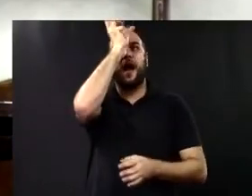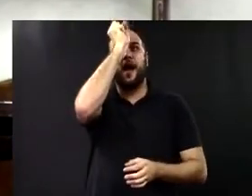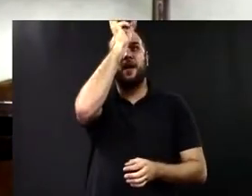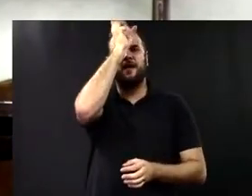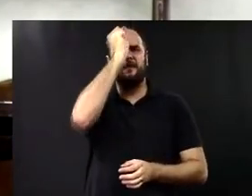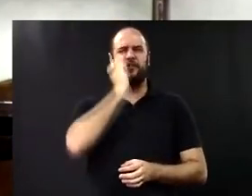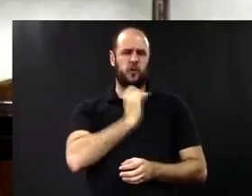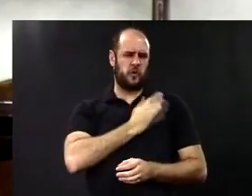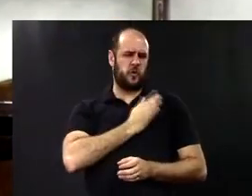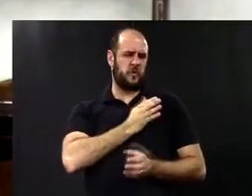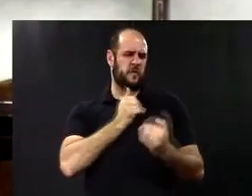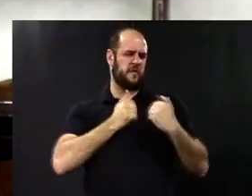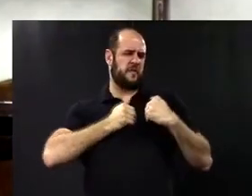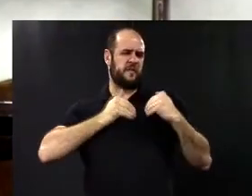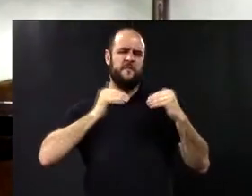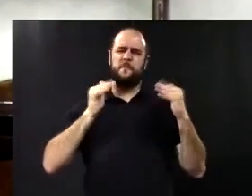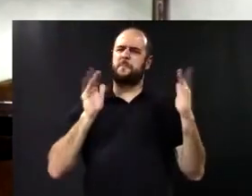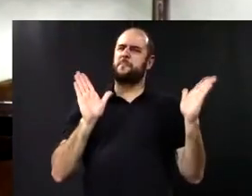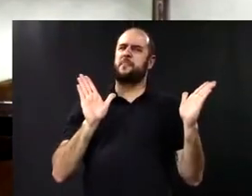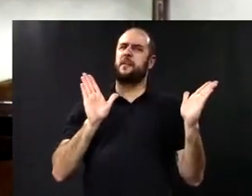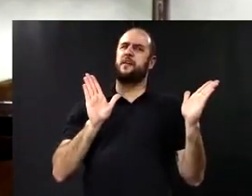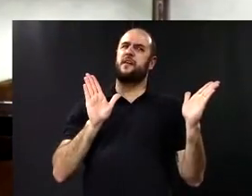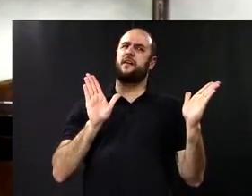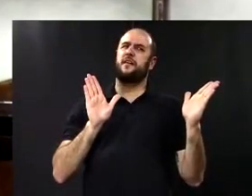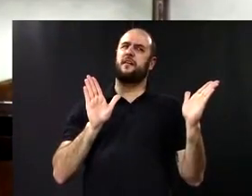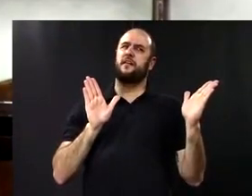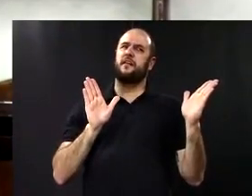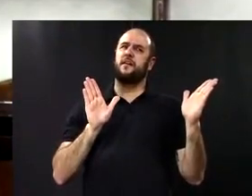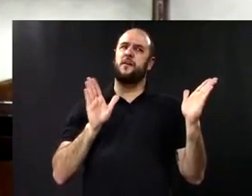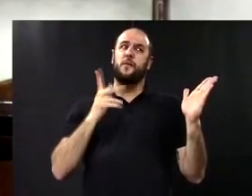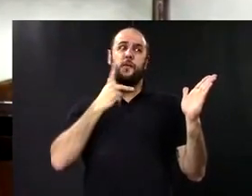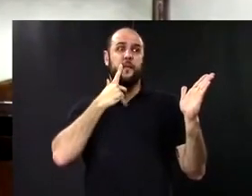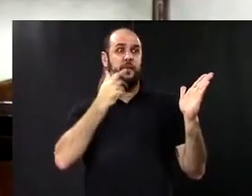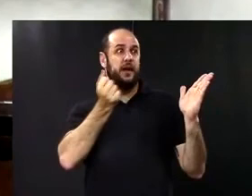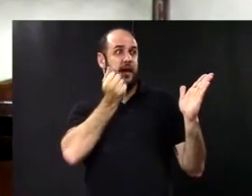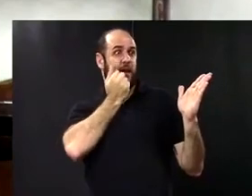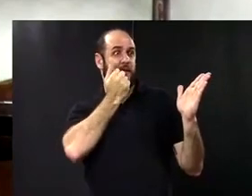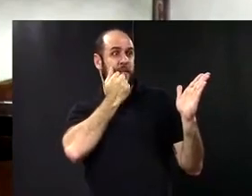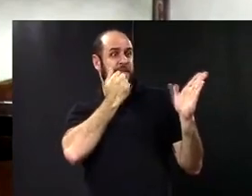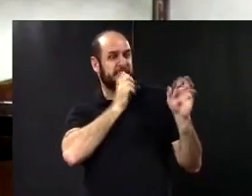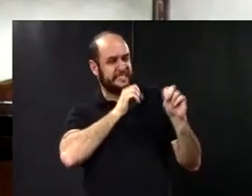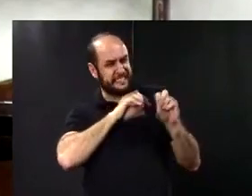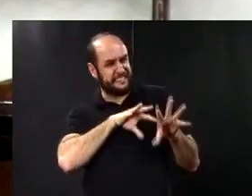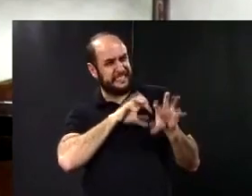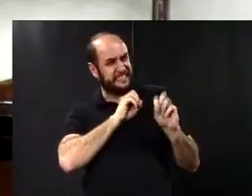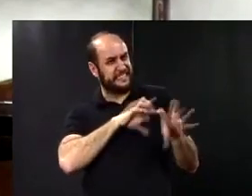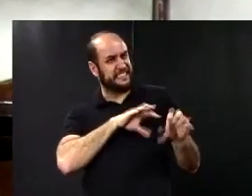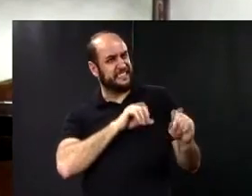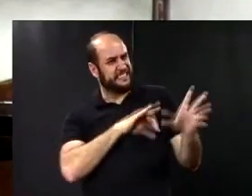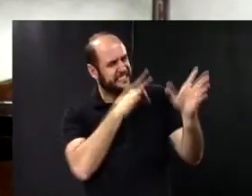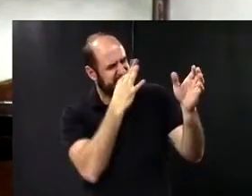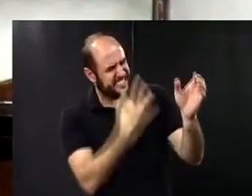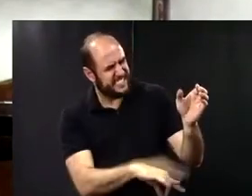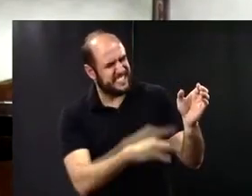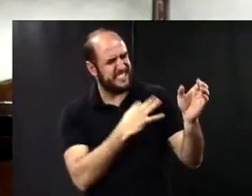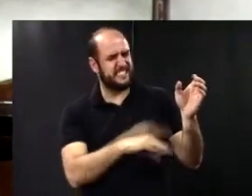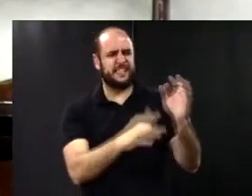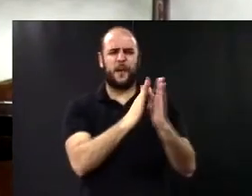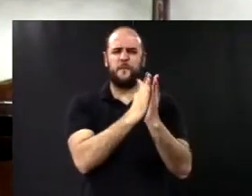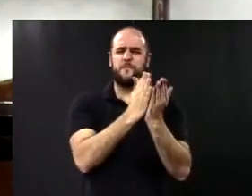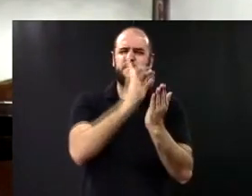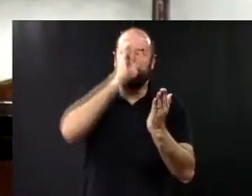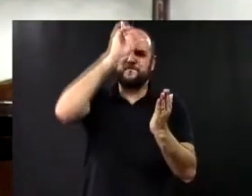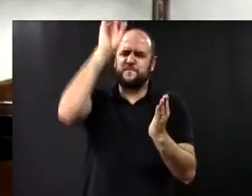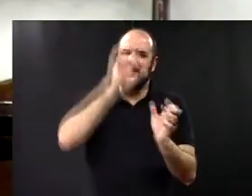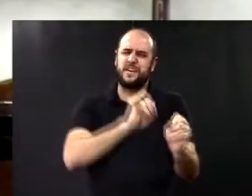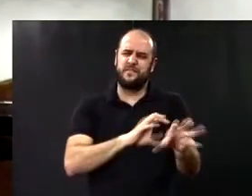Abra o seu coração quando você erra para eles, para que eles possam de forma correta te disciplinar à luz da Escritura, para que você